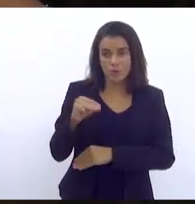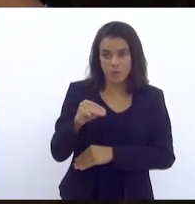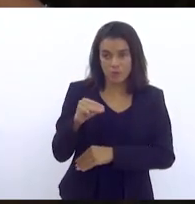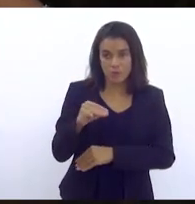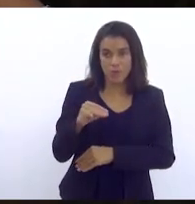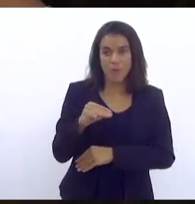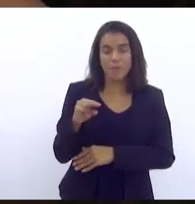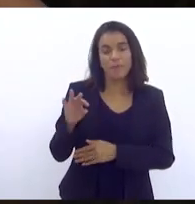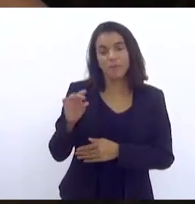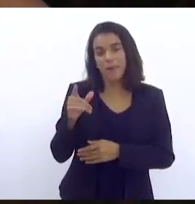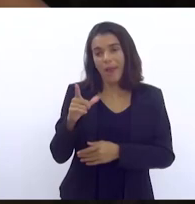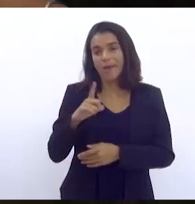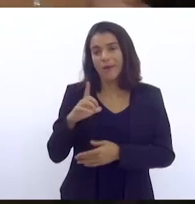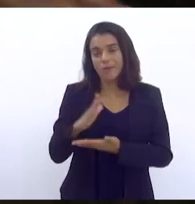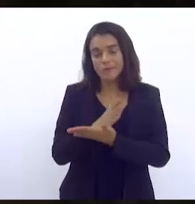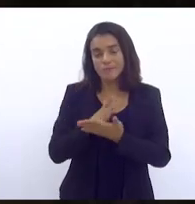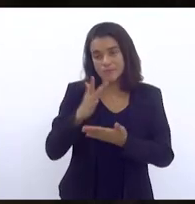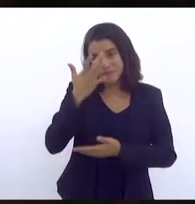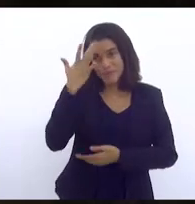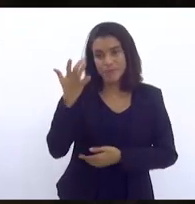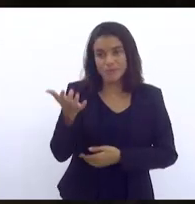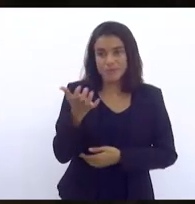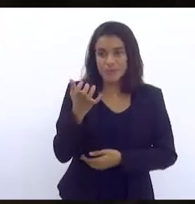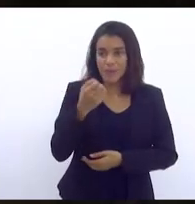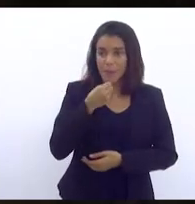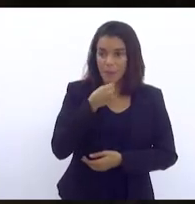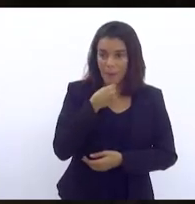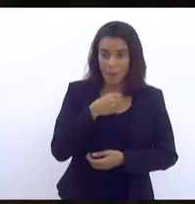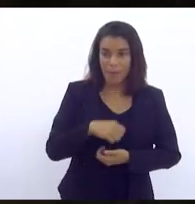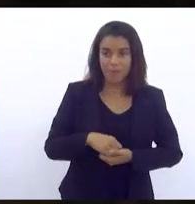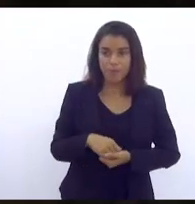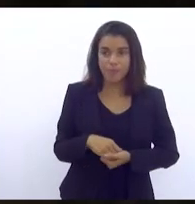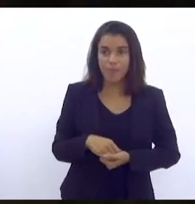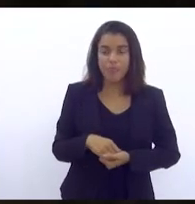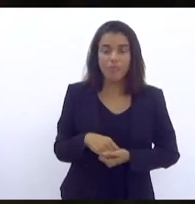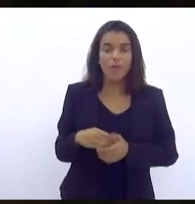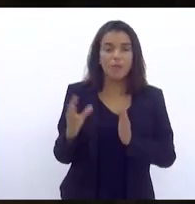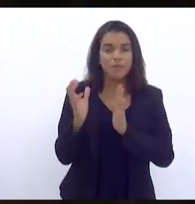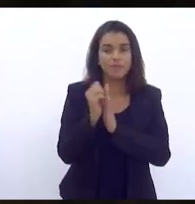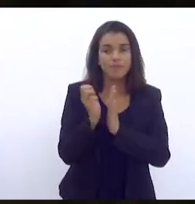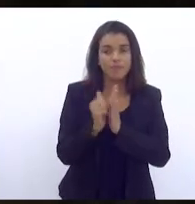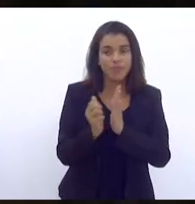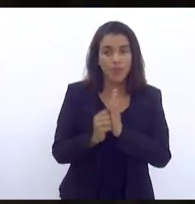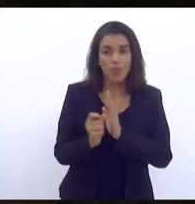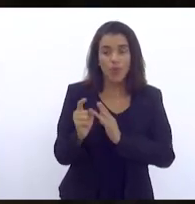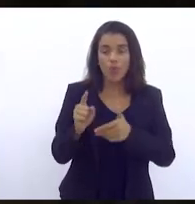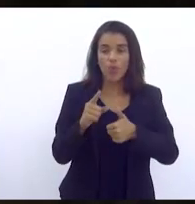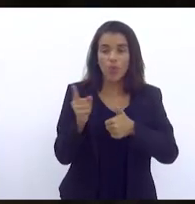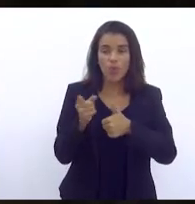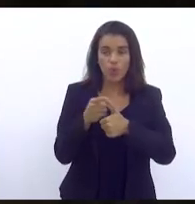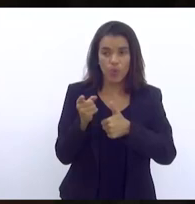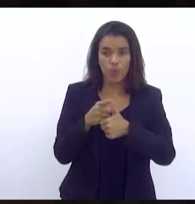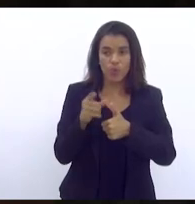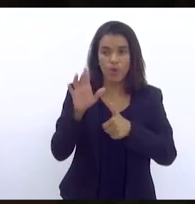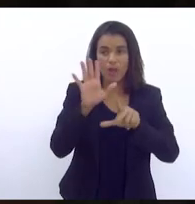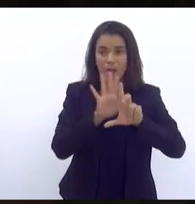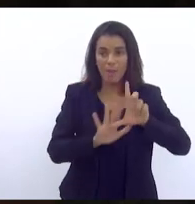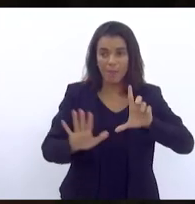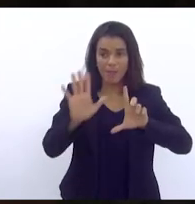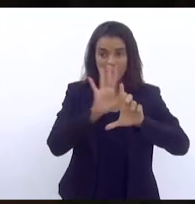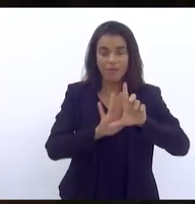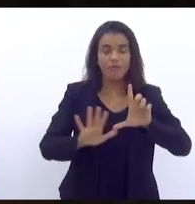inscrições que ainda tem então vamos lá encaminhamentos da audiência encaminhamento um a plataforma de